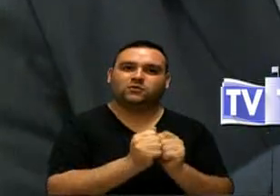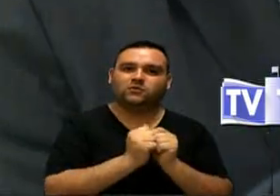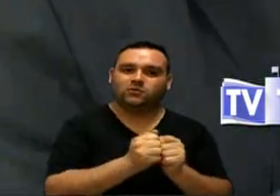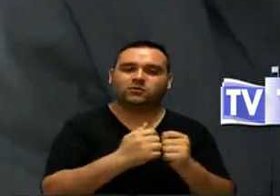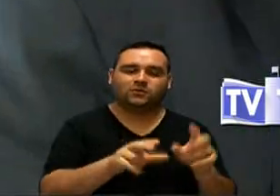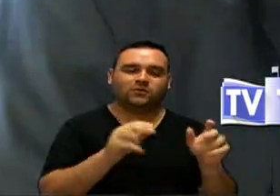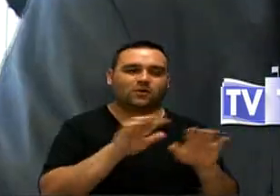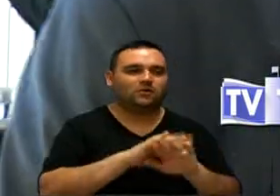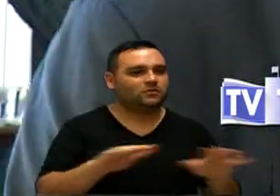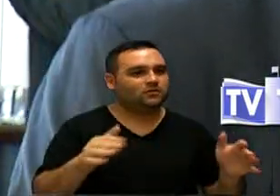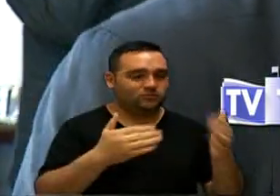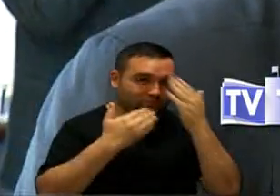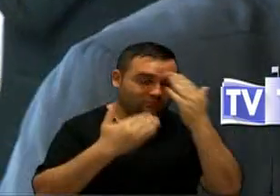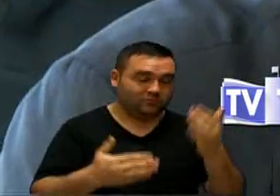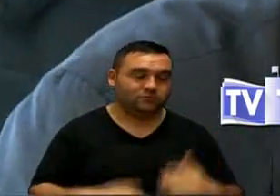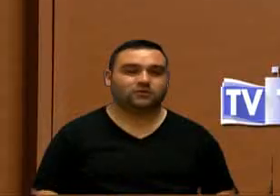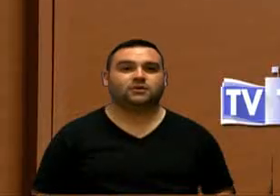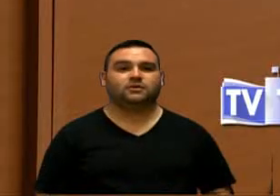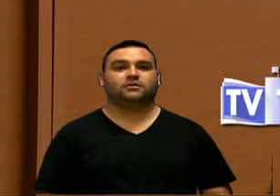isso, senhor presidente, obrigado pela oportunidade.